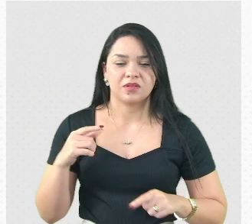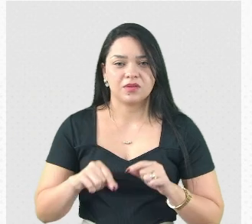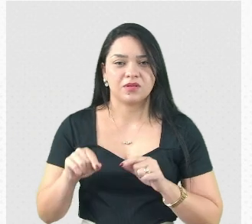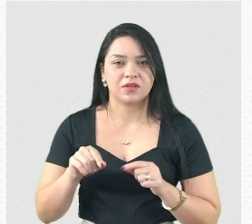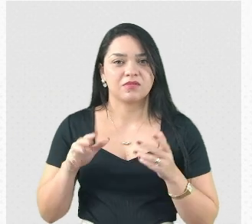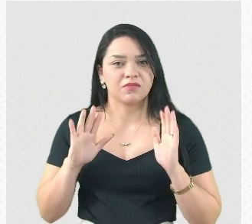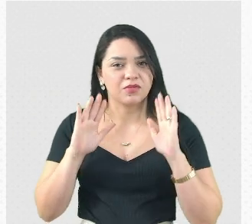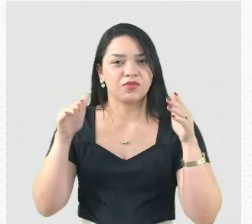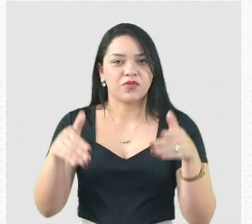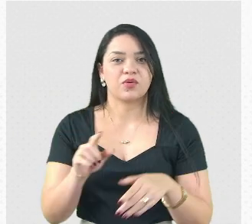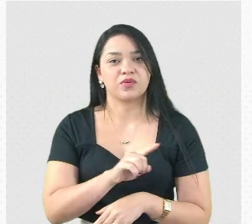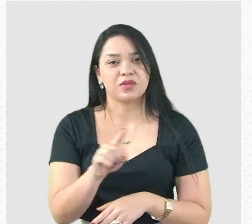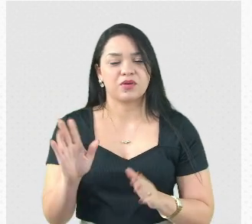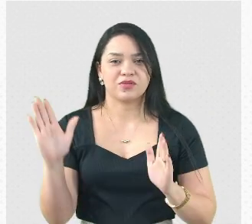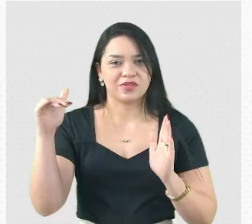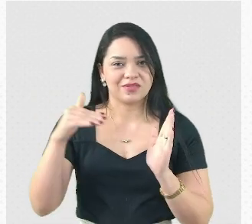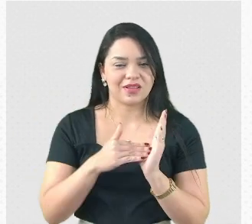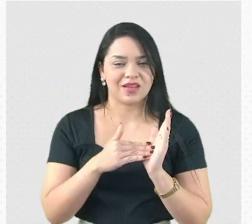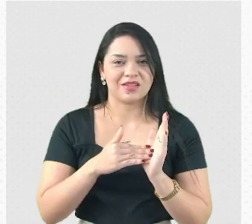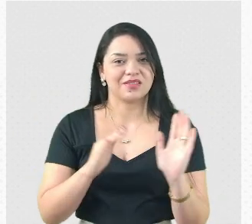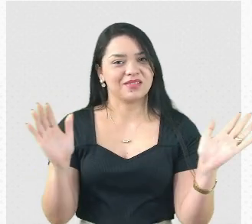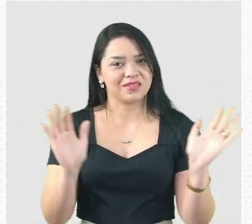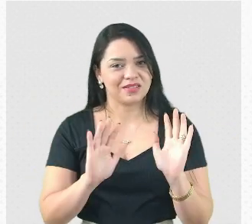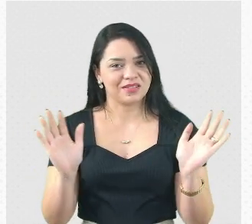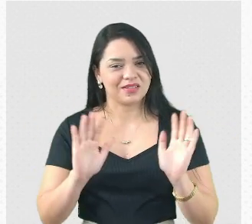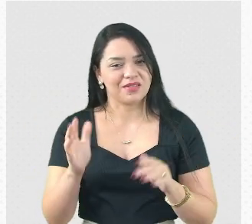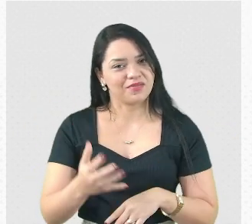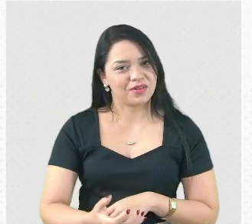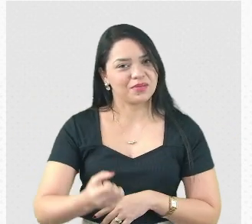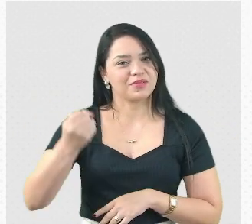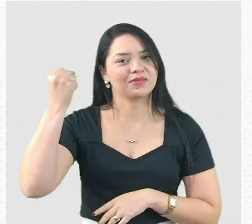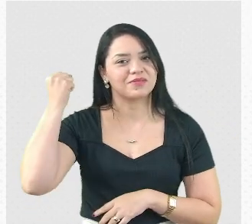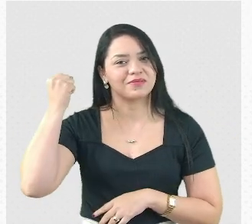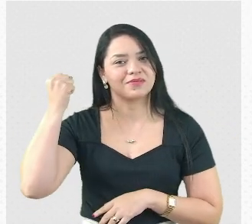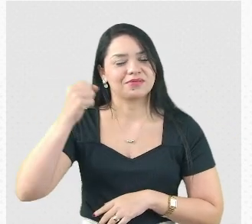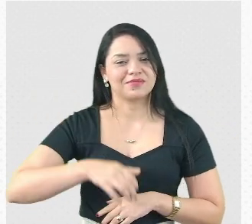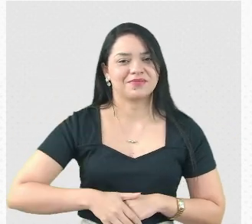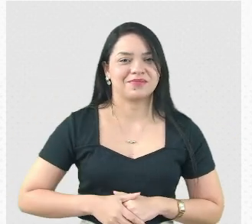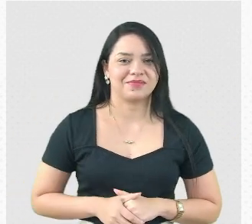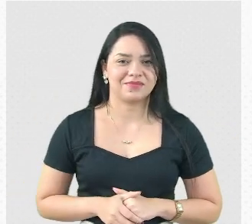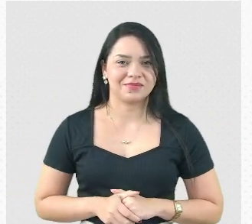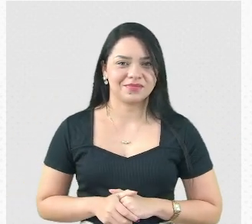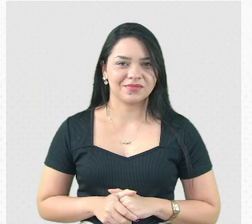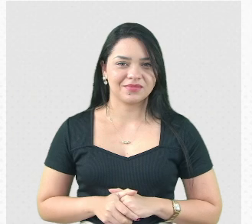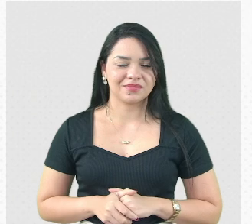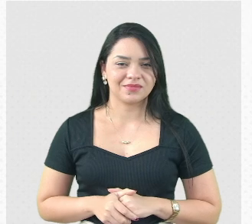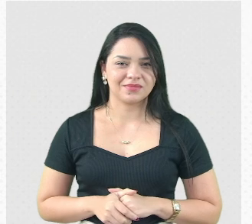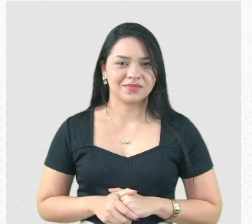saúde, não de estética. Até a nossa próxima aula. Vamos para cima, hein?